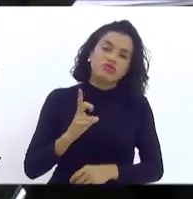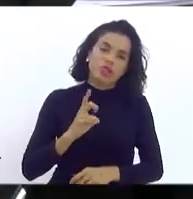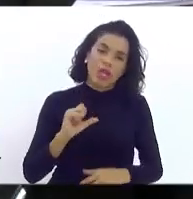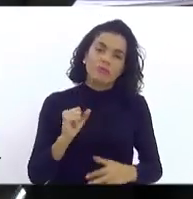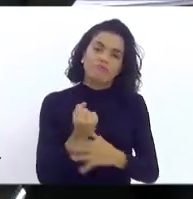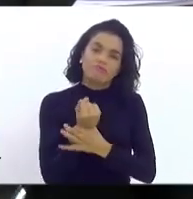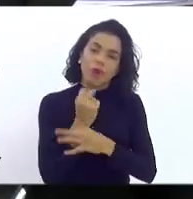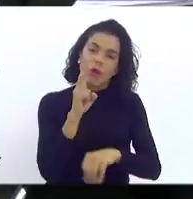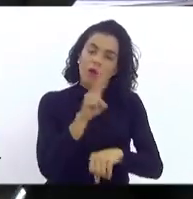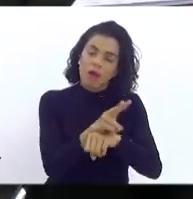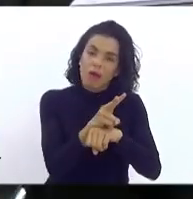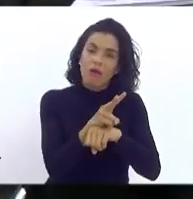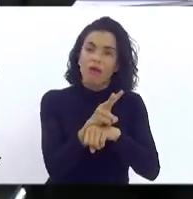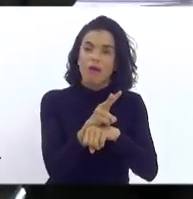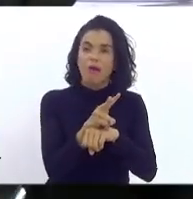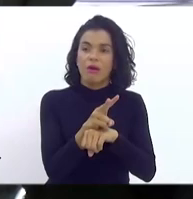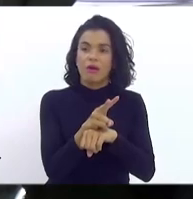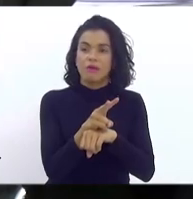proteção